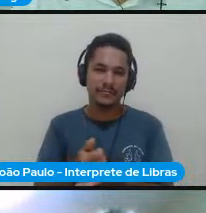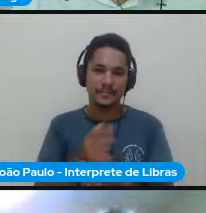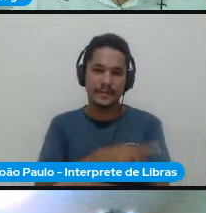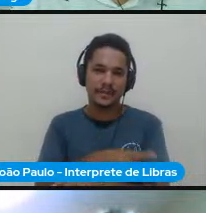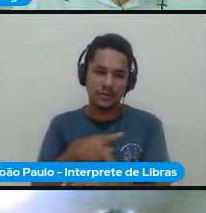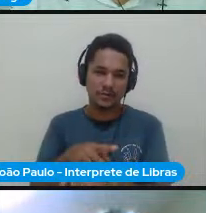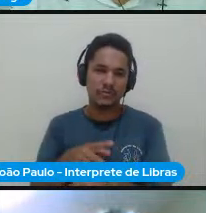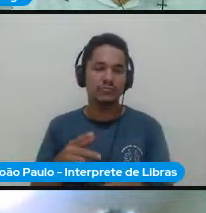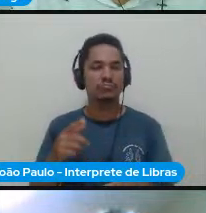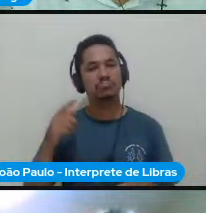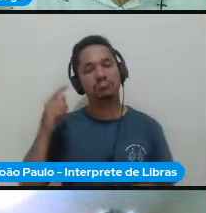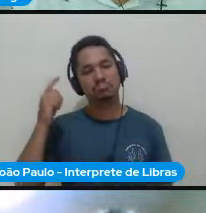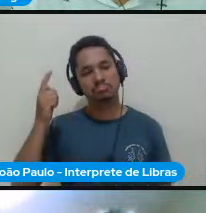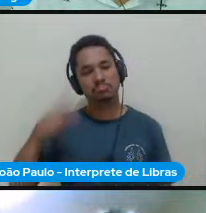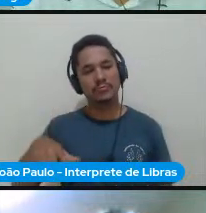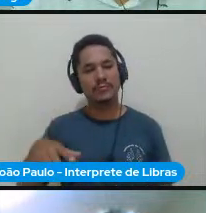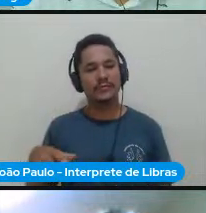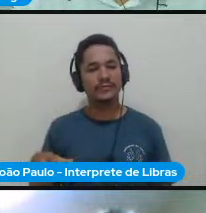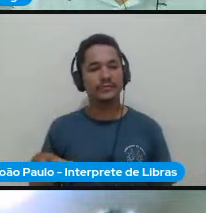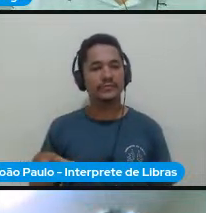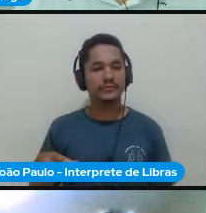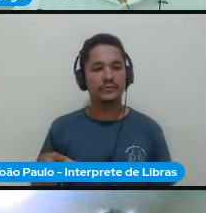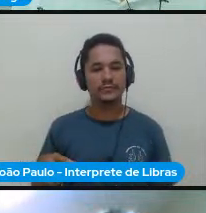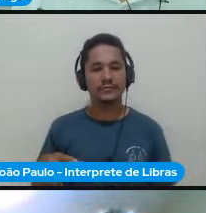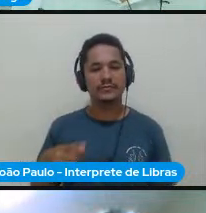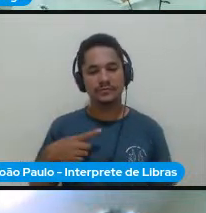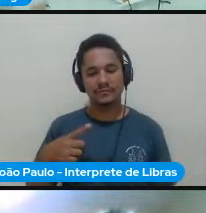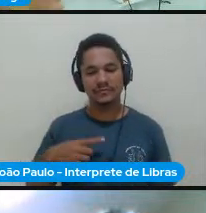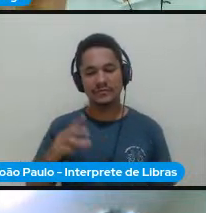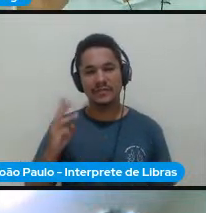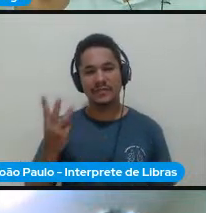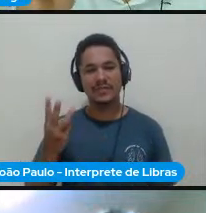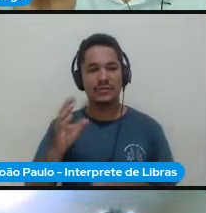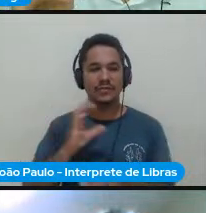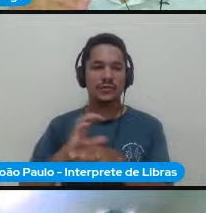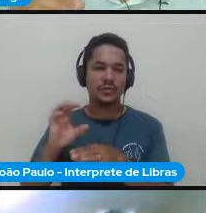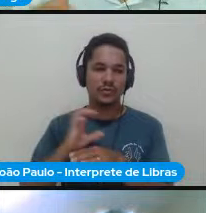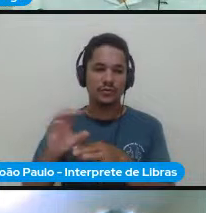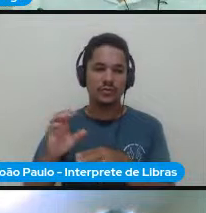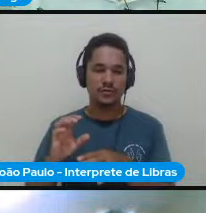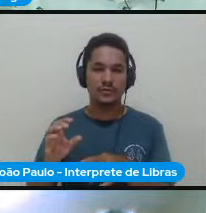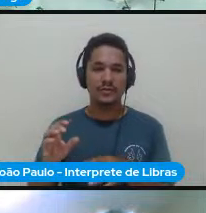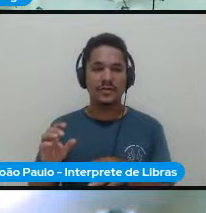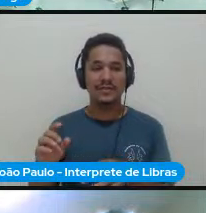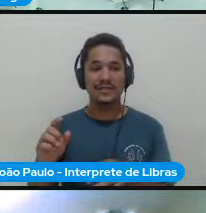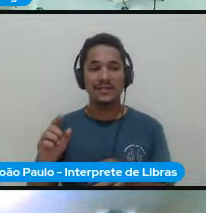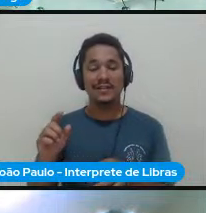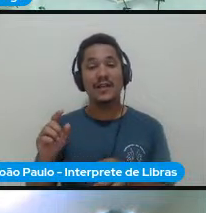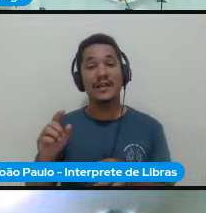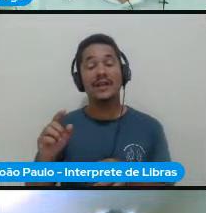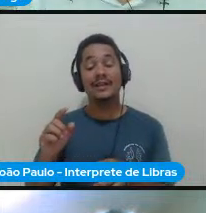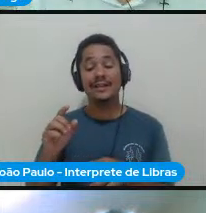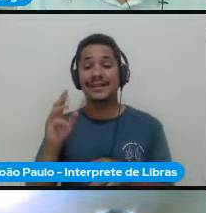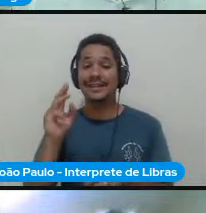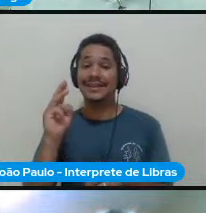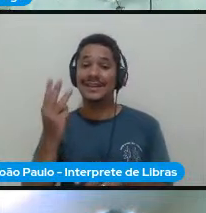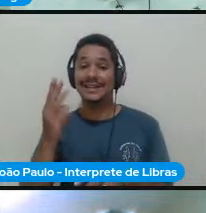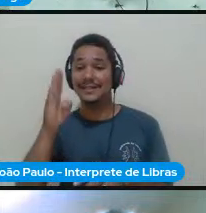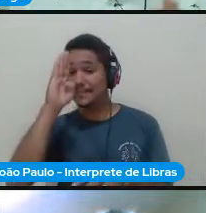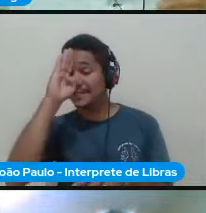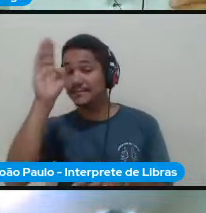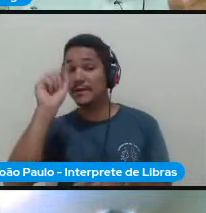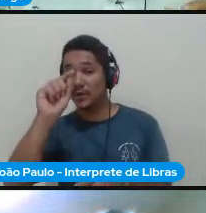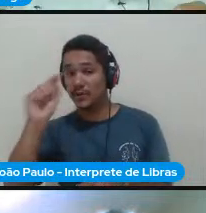E, Diego, só aparece 3 opções de curso. Não, existem 3 opções de critério de prioridade da escola. Por quê? Se